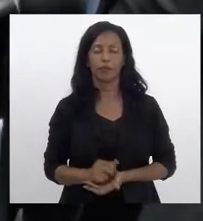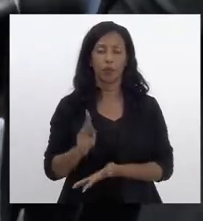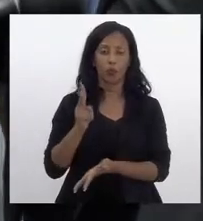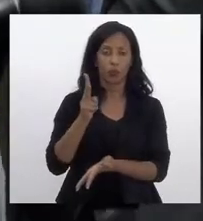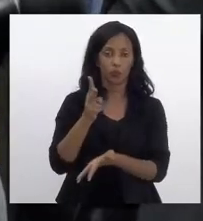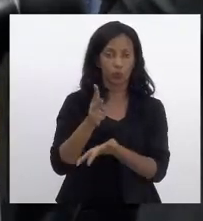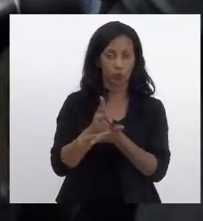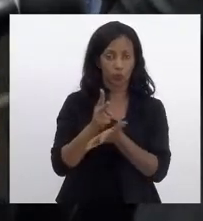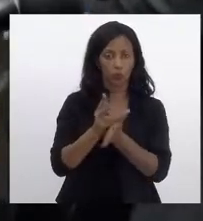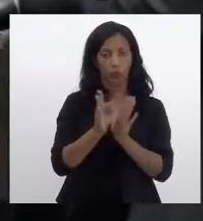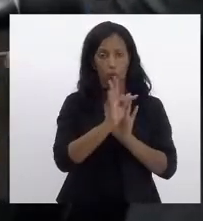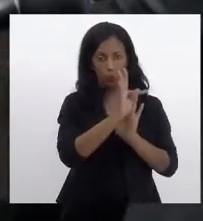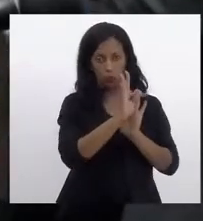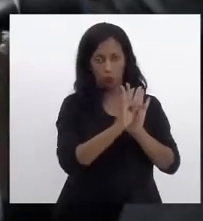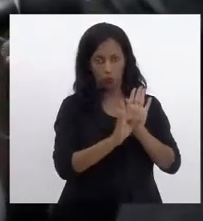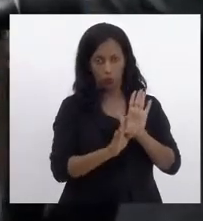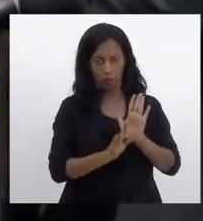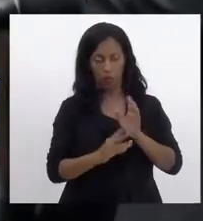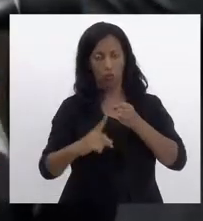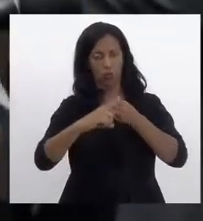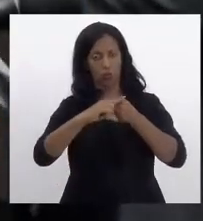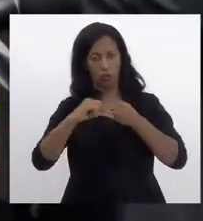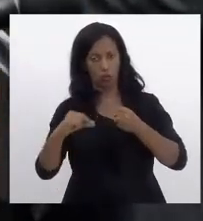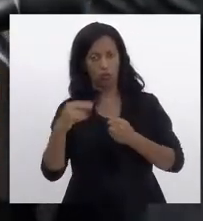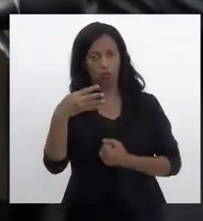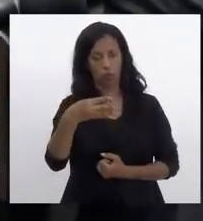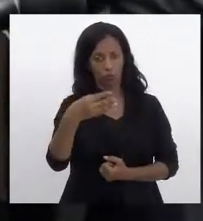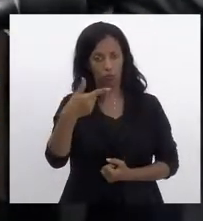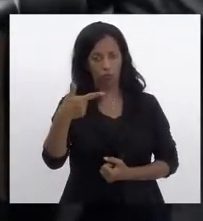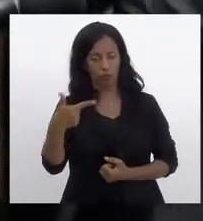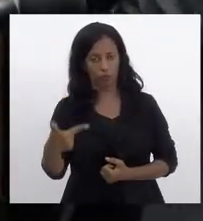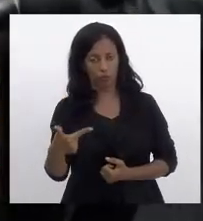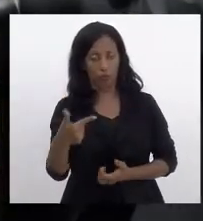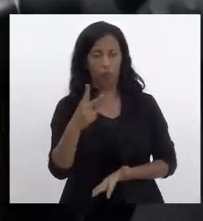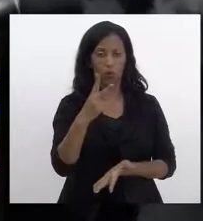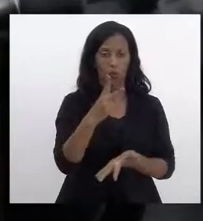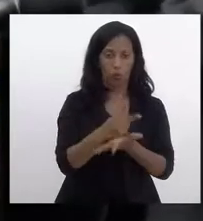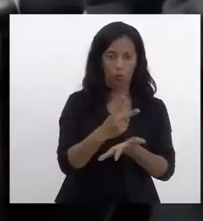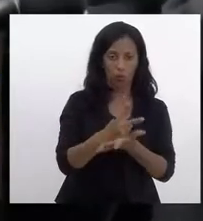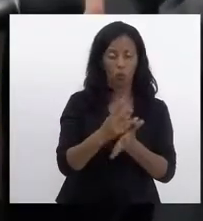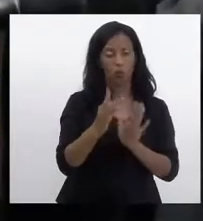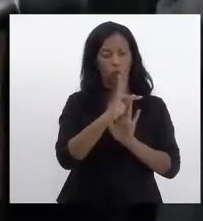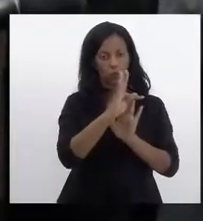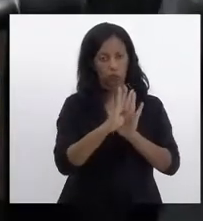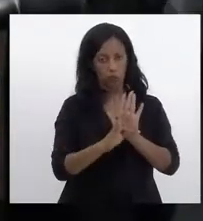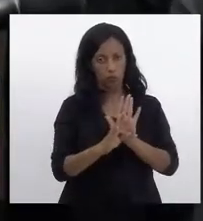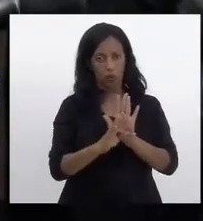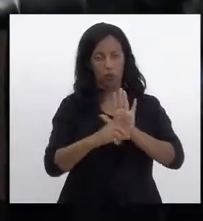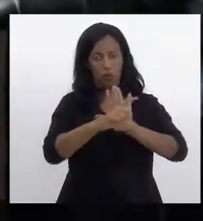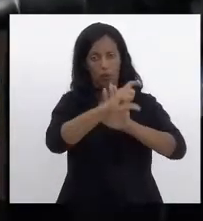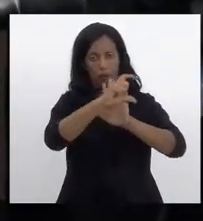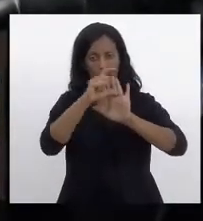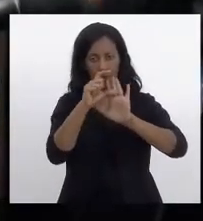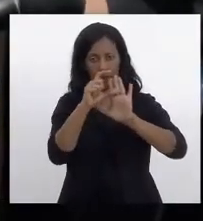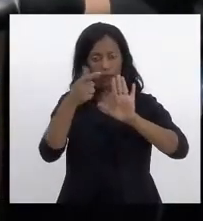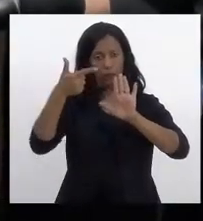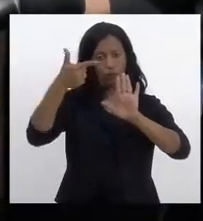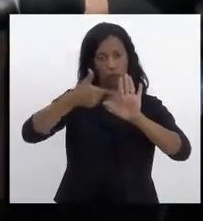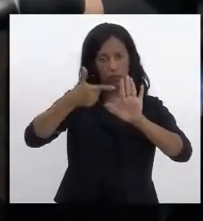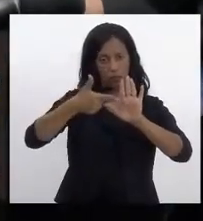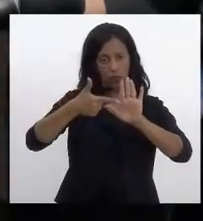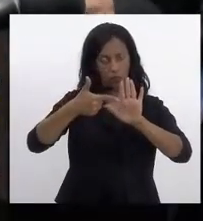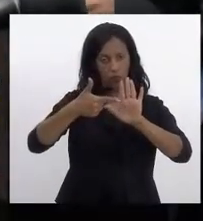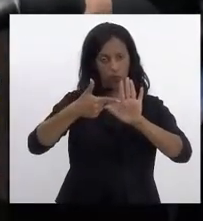manter a redação do artigo 42, manter a redação do parágrafo 2º do